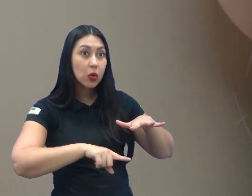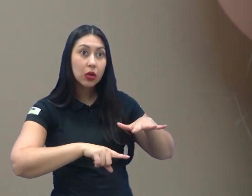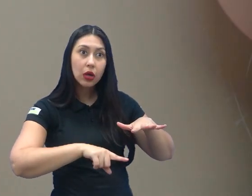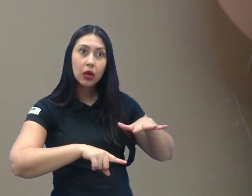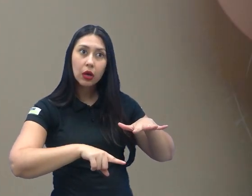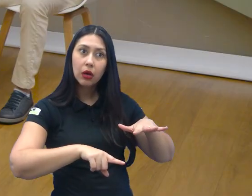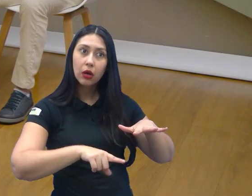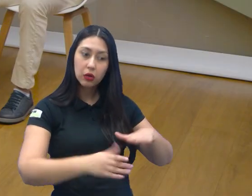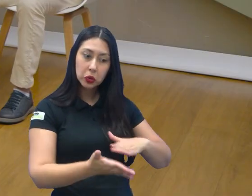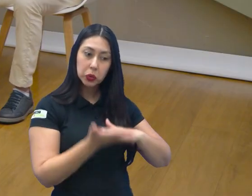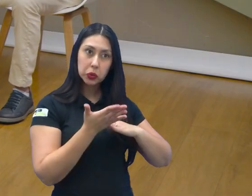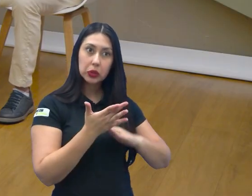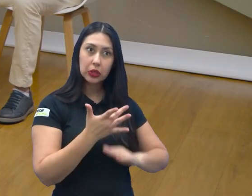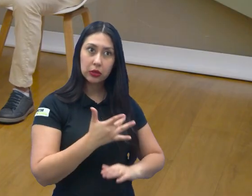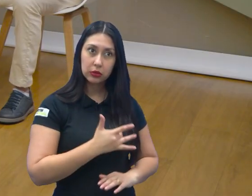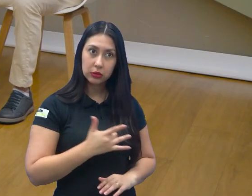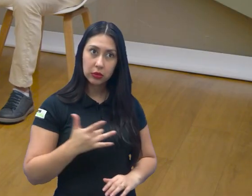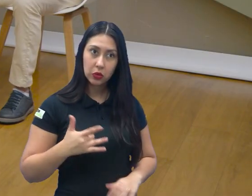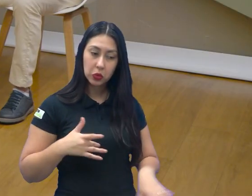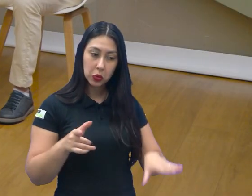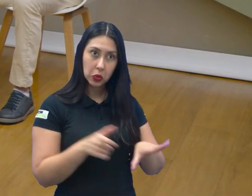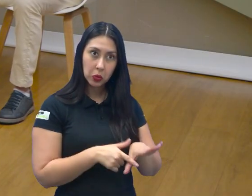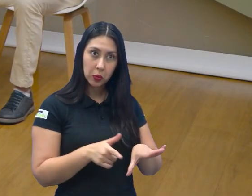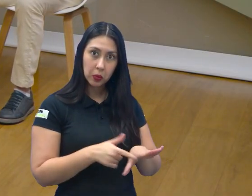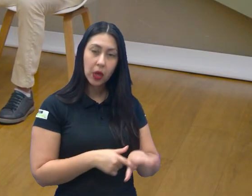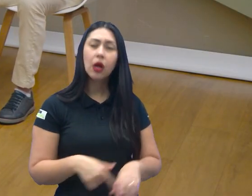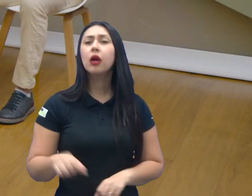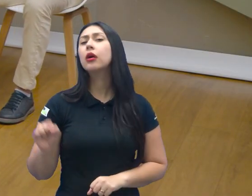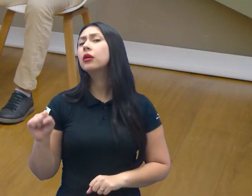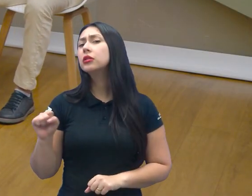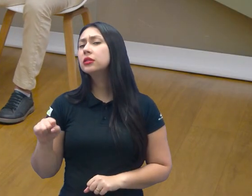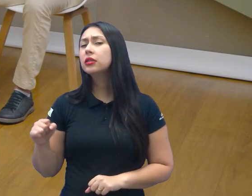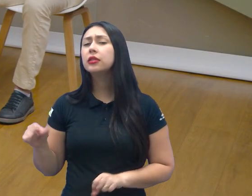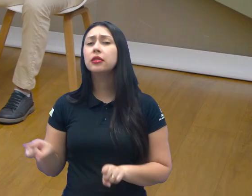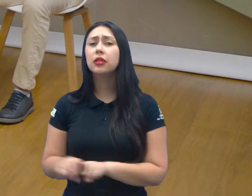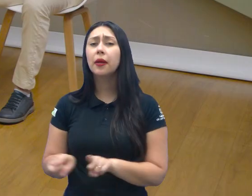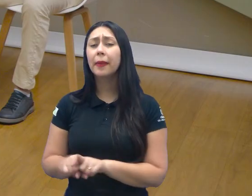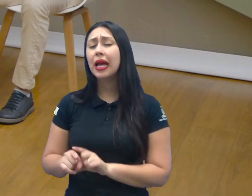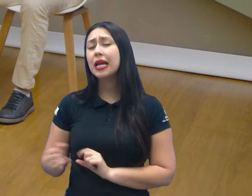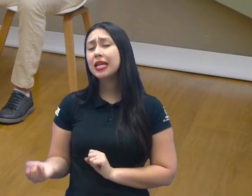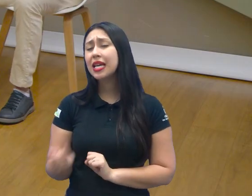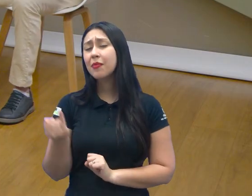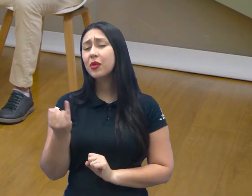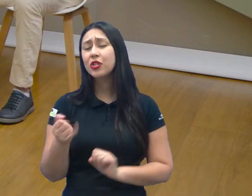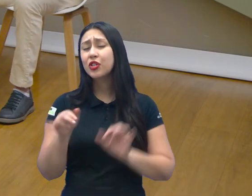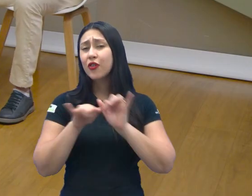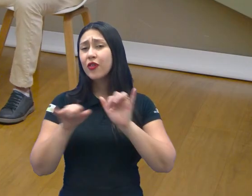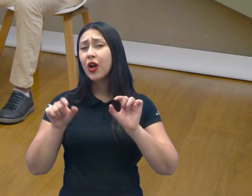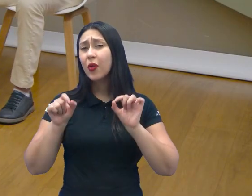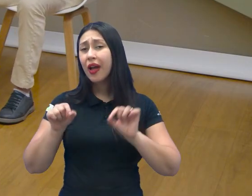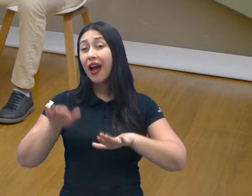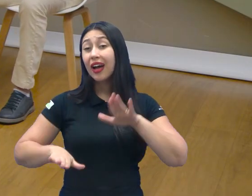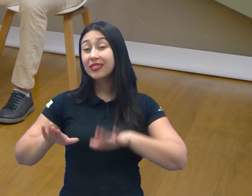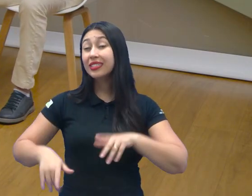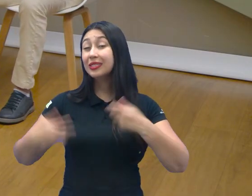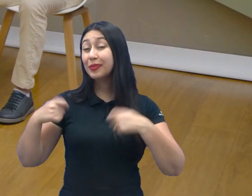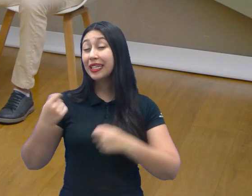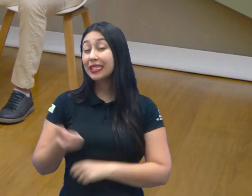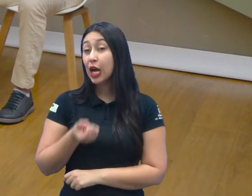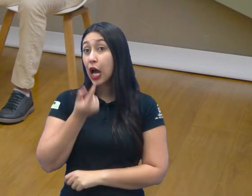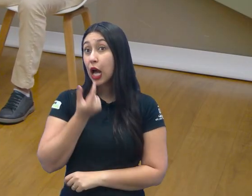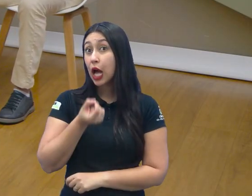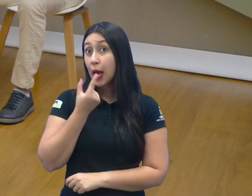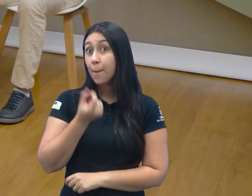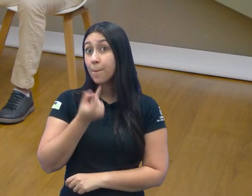nossos pés? Com toda certeza. É importante ressaltar que às vezes se faz necessário um tratamento medicamentoso. Se você está